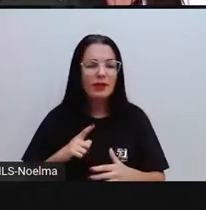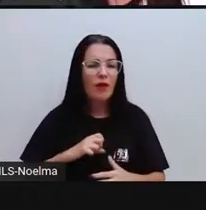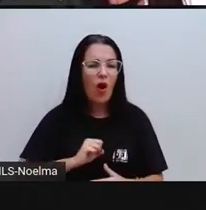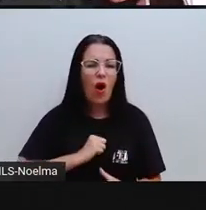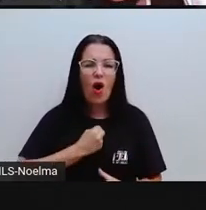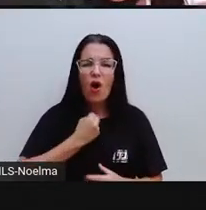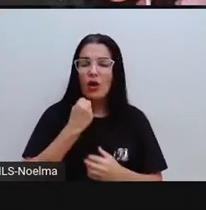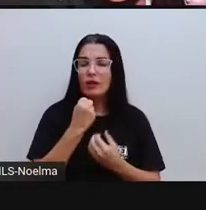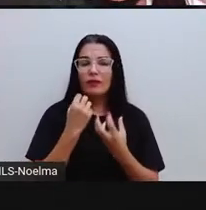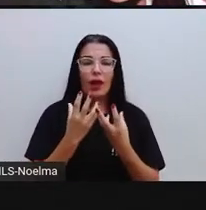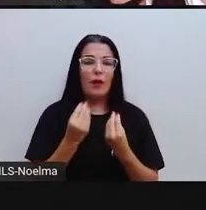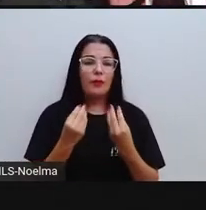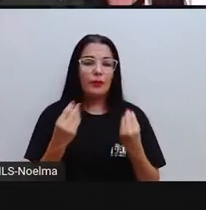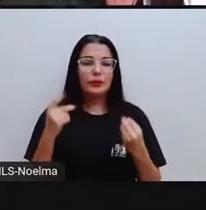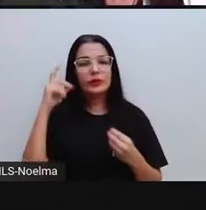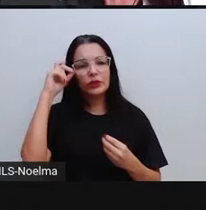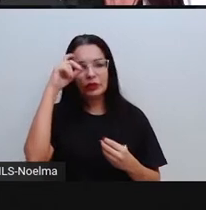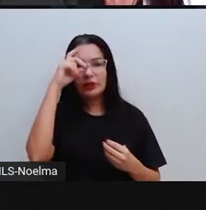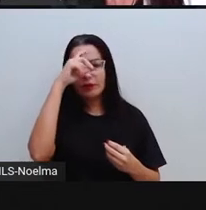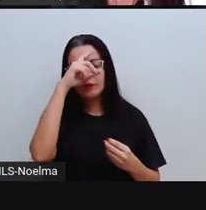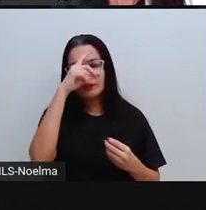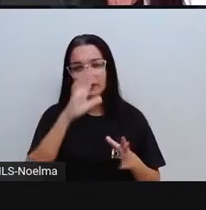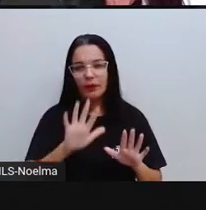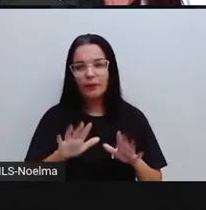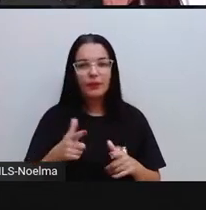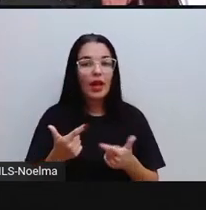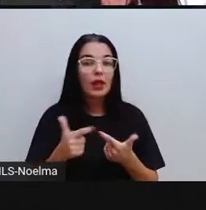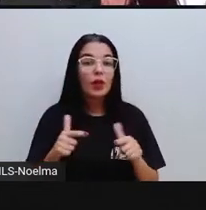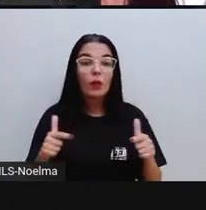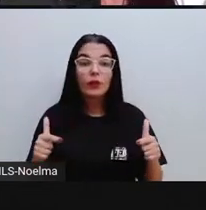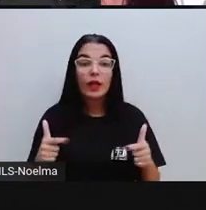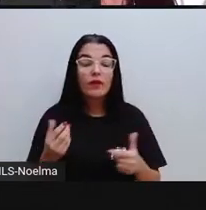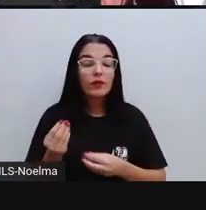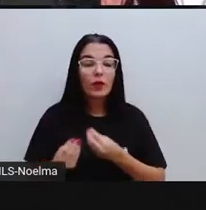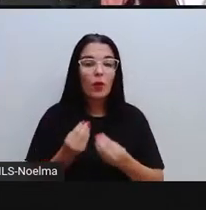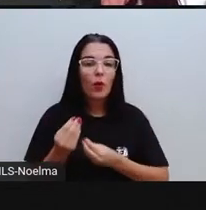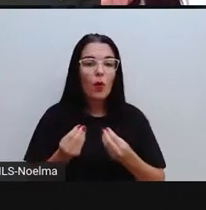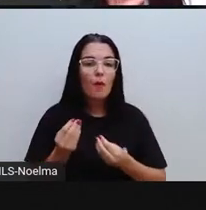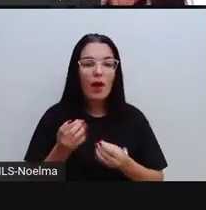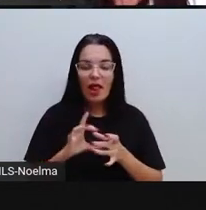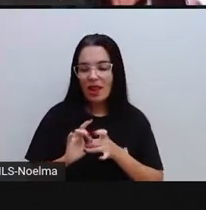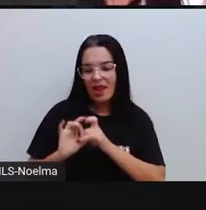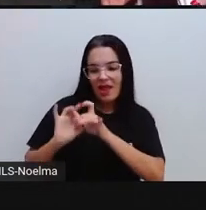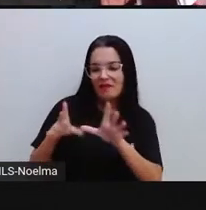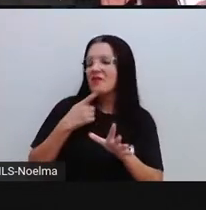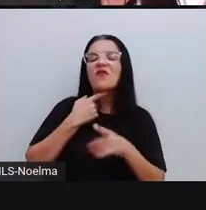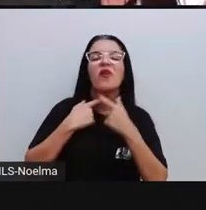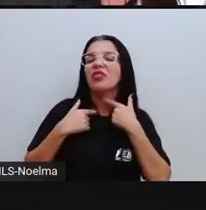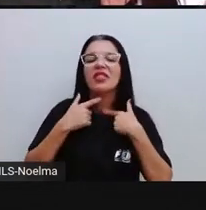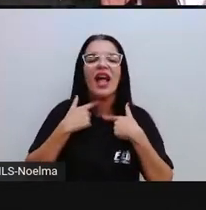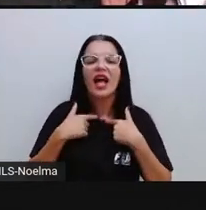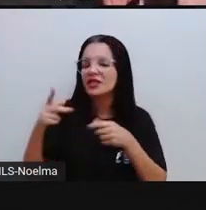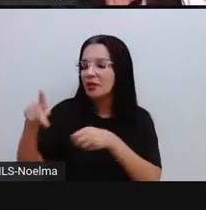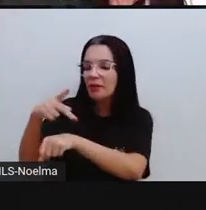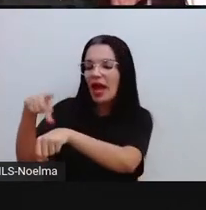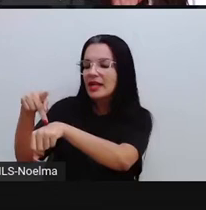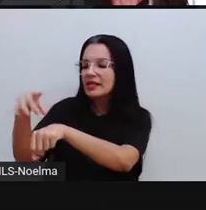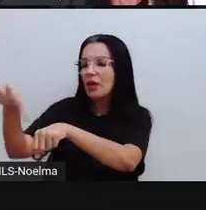essas imigrações que aconteceram espontaneamente, né, não bem espontaneamente, embora esse espontaneamente a gente